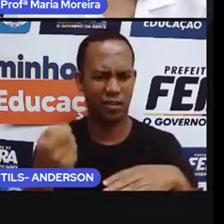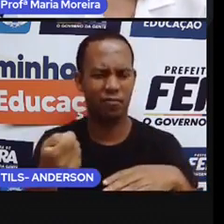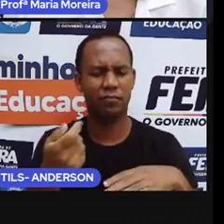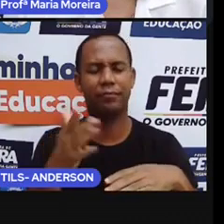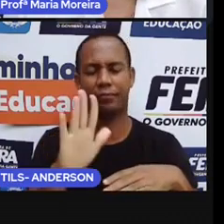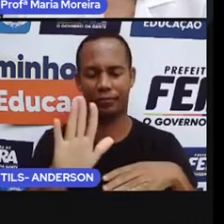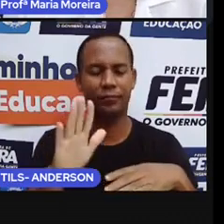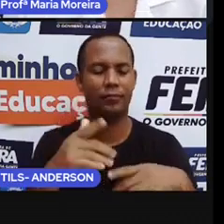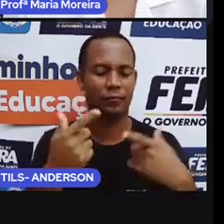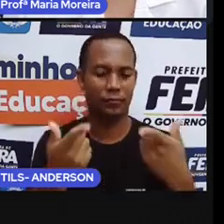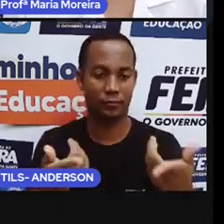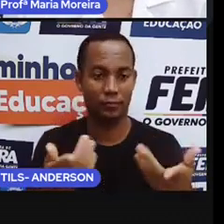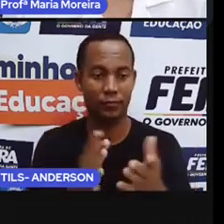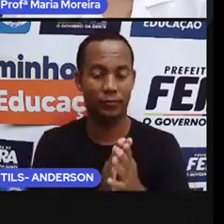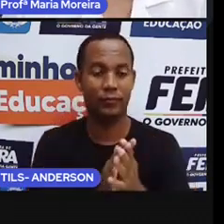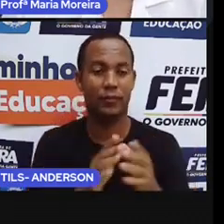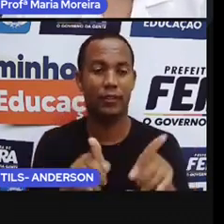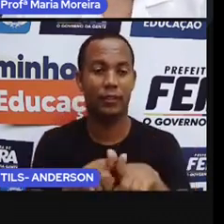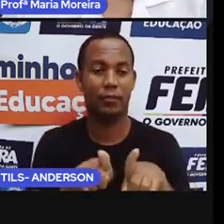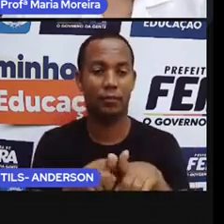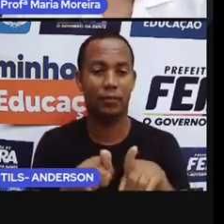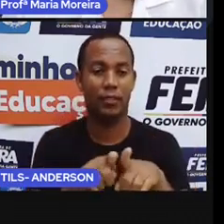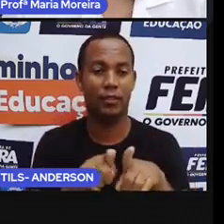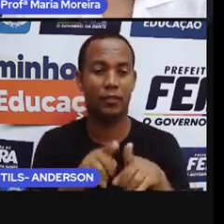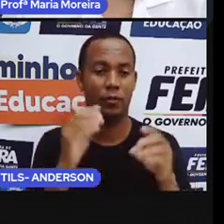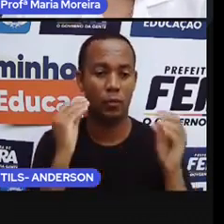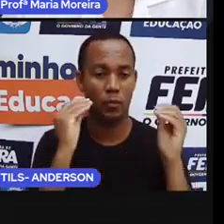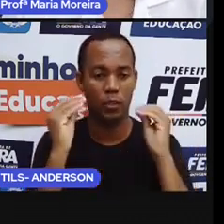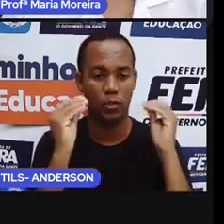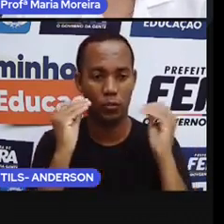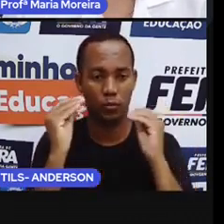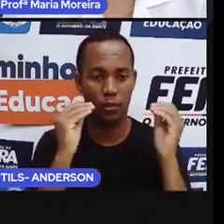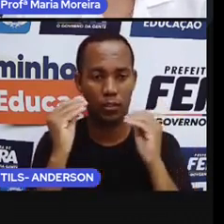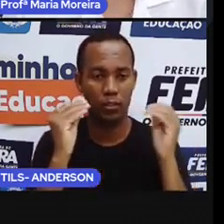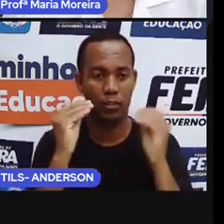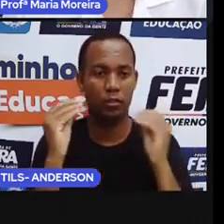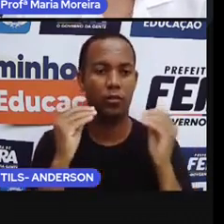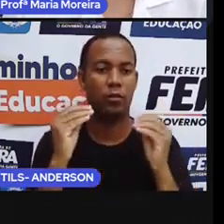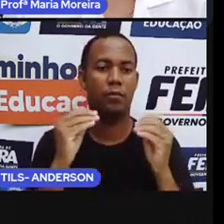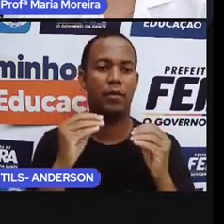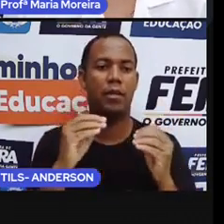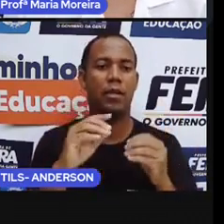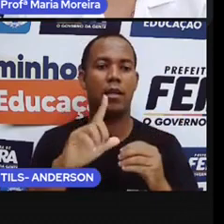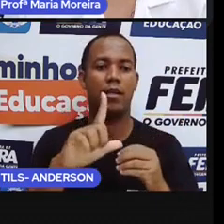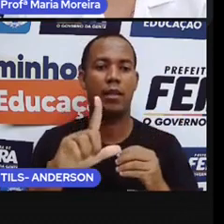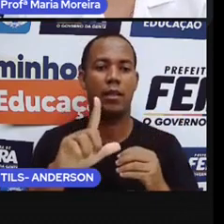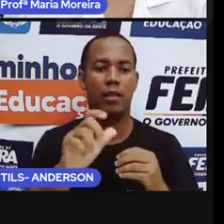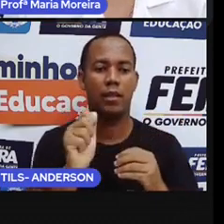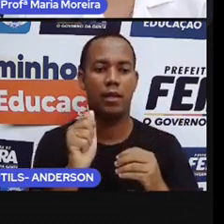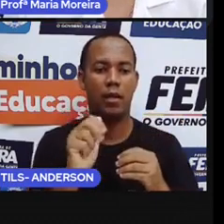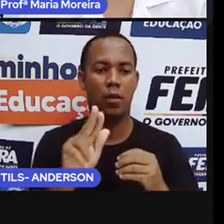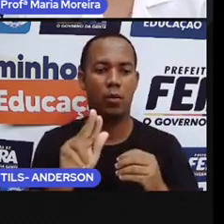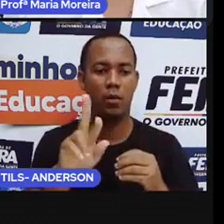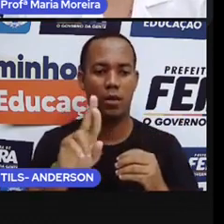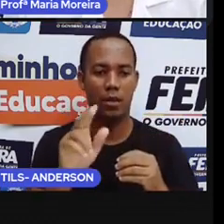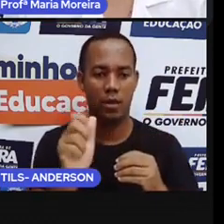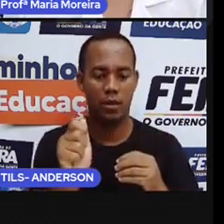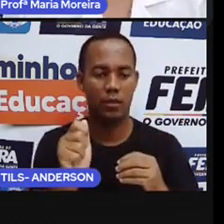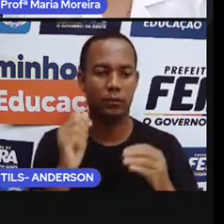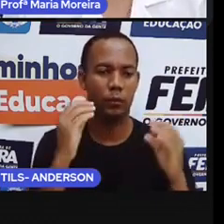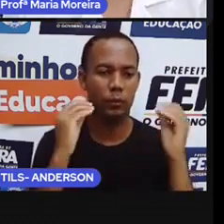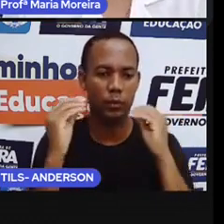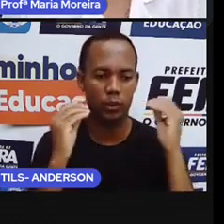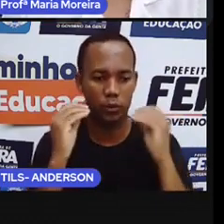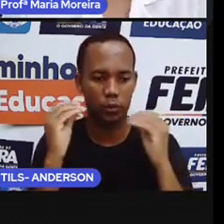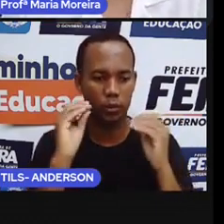aulas da Pró Maria. Para Laura Santos, um beijo aí para Laura. Para Amanda, né, que pediu um beijo, mas não colocou o